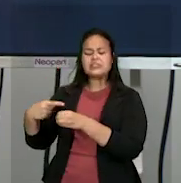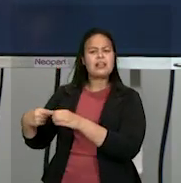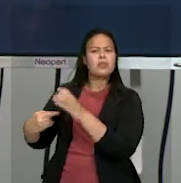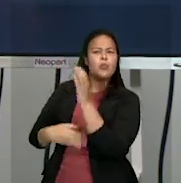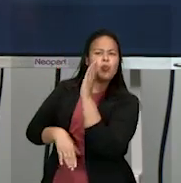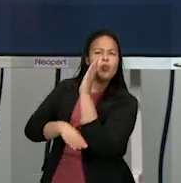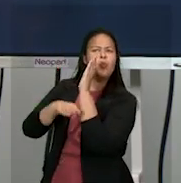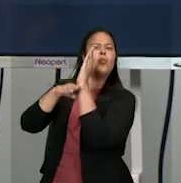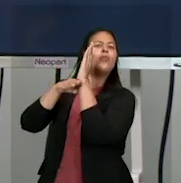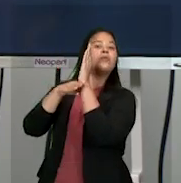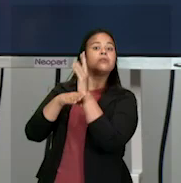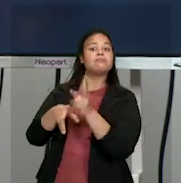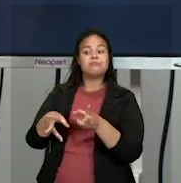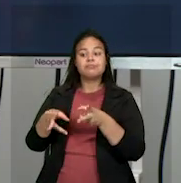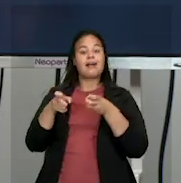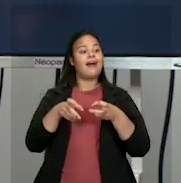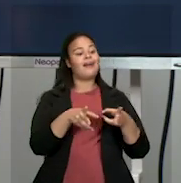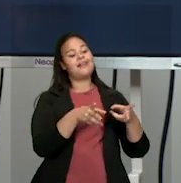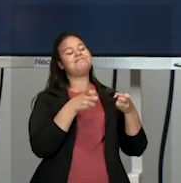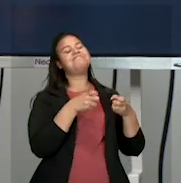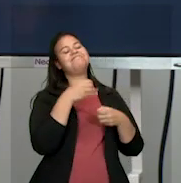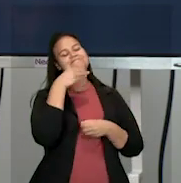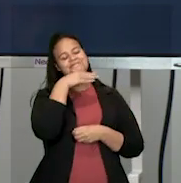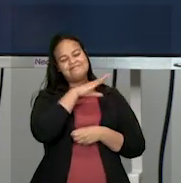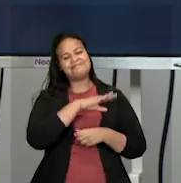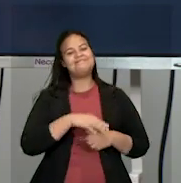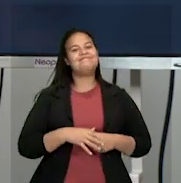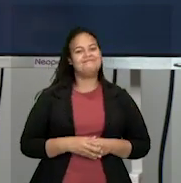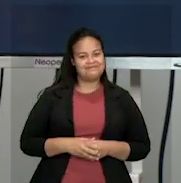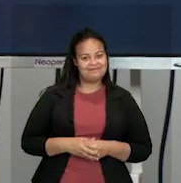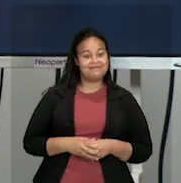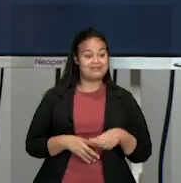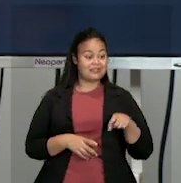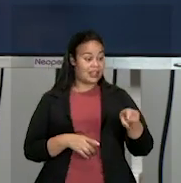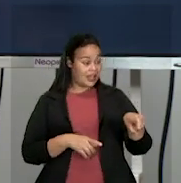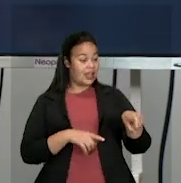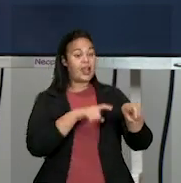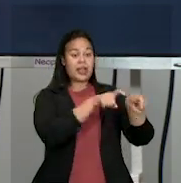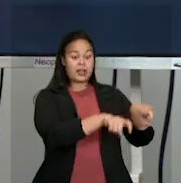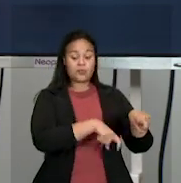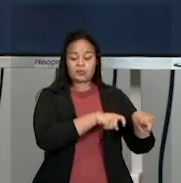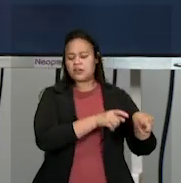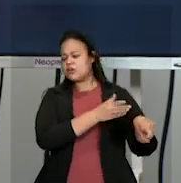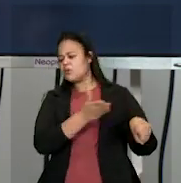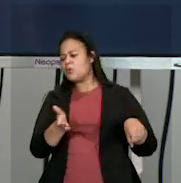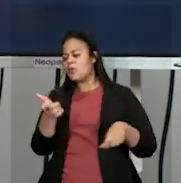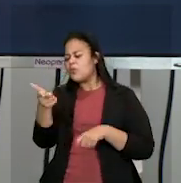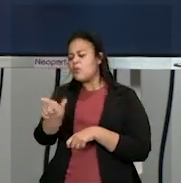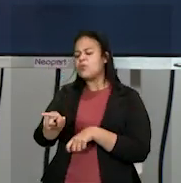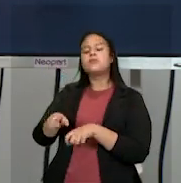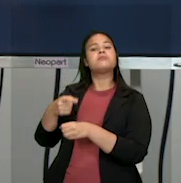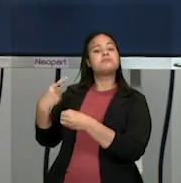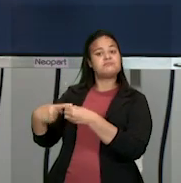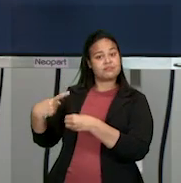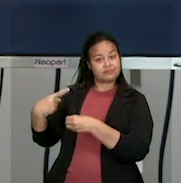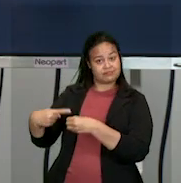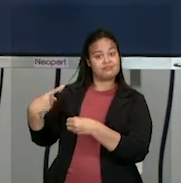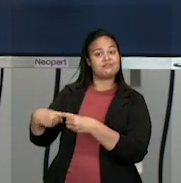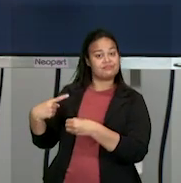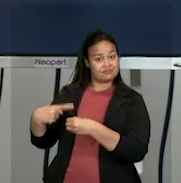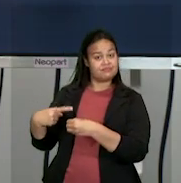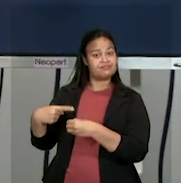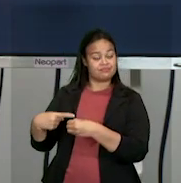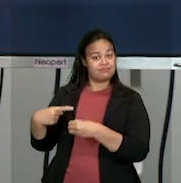urbana, imediatamente você percebe que uma é rural, que uma é uma imagem do campo e a outra é uma imagem